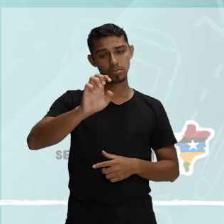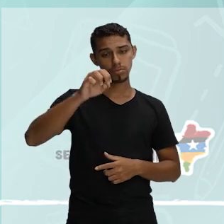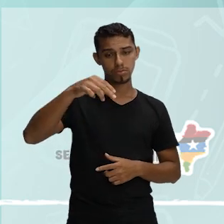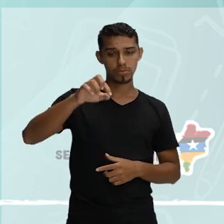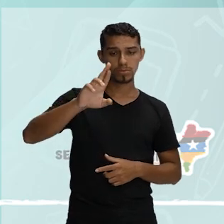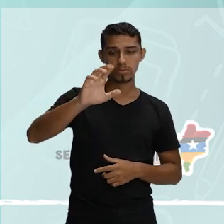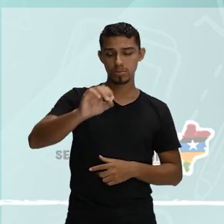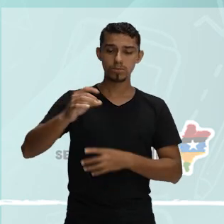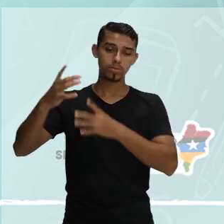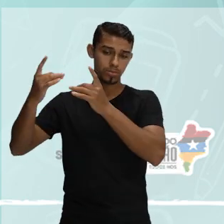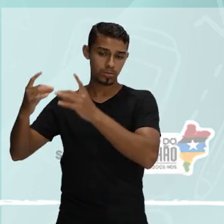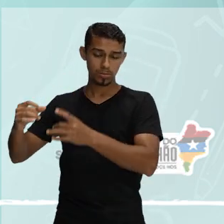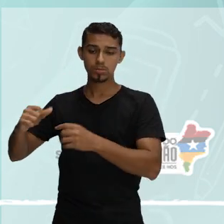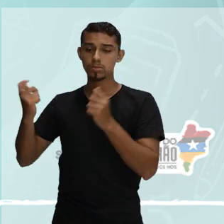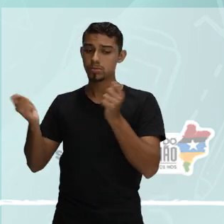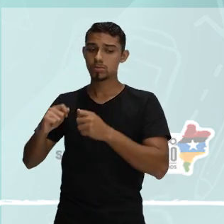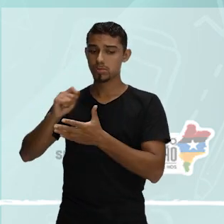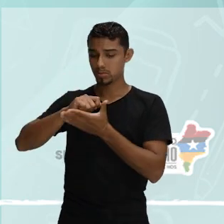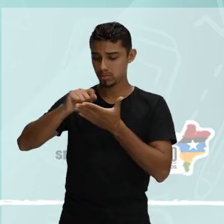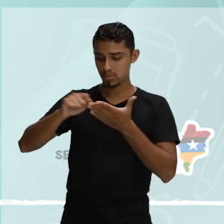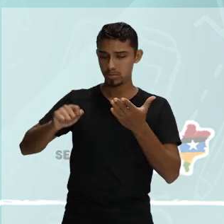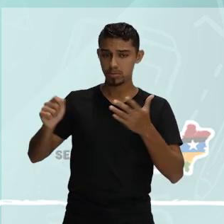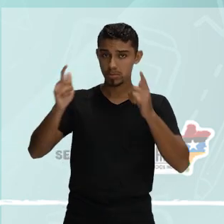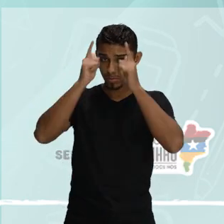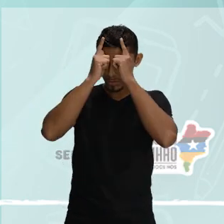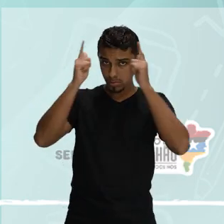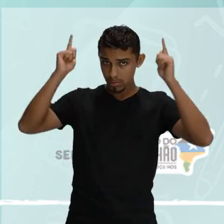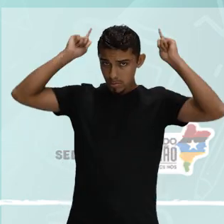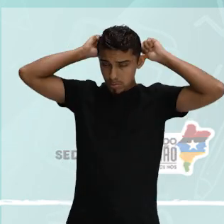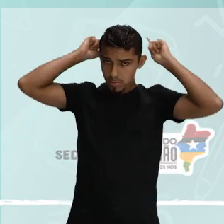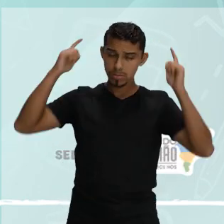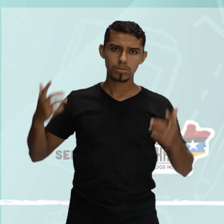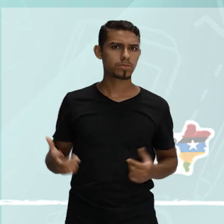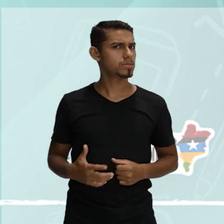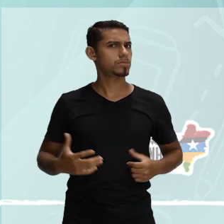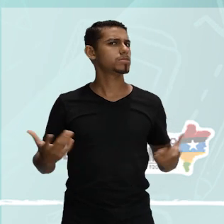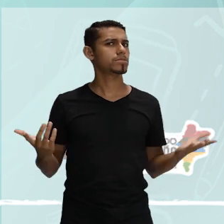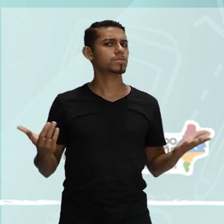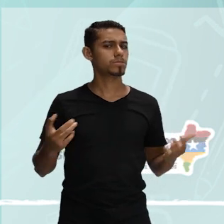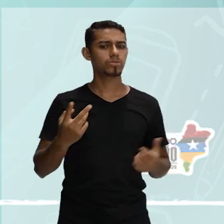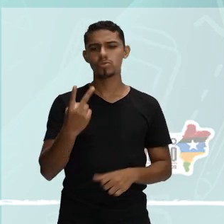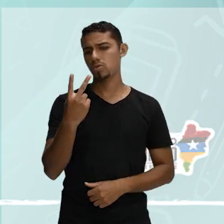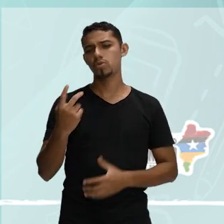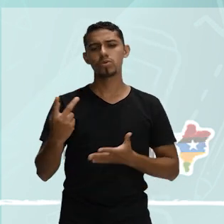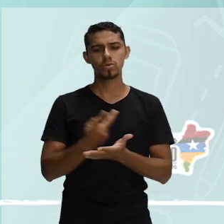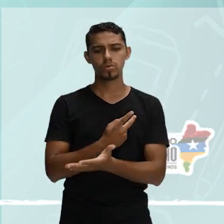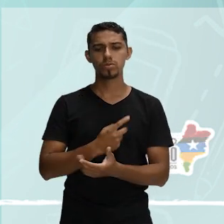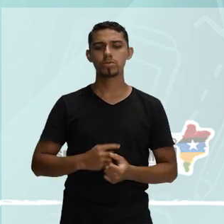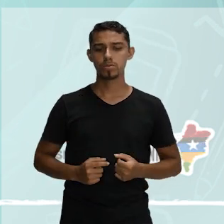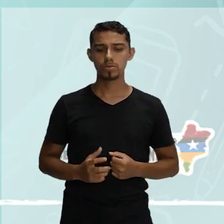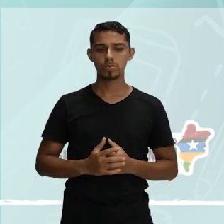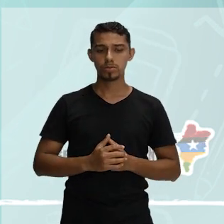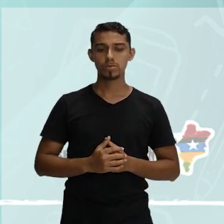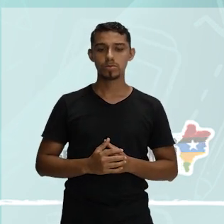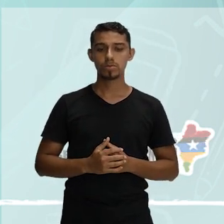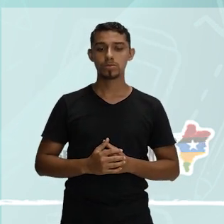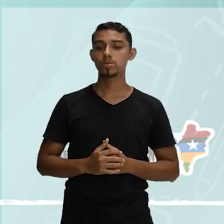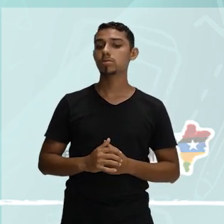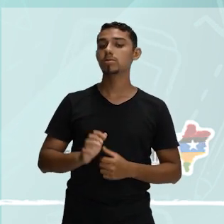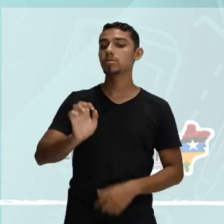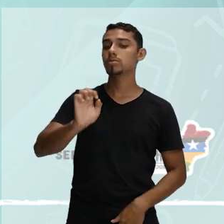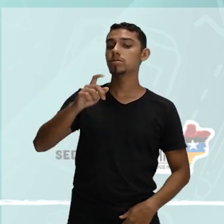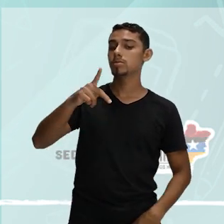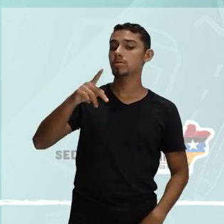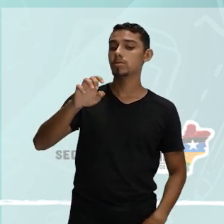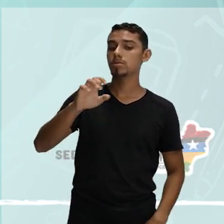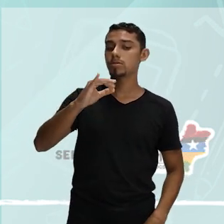à espécie devem ser escritos em grego. Tem dois erros aqui, pessoal. O nome da espécie, o nome